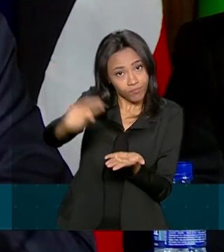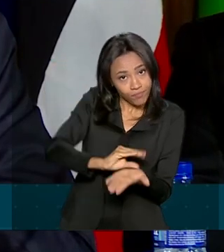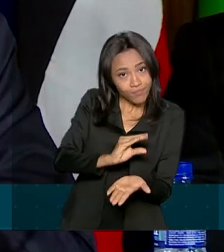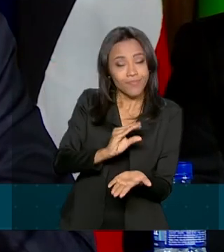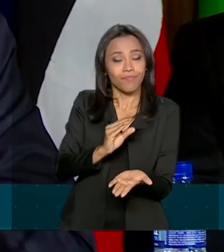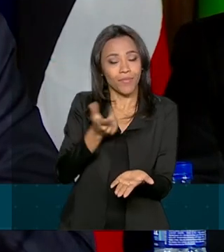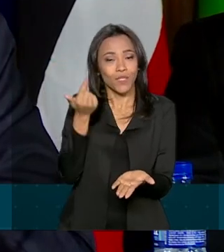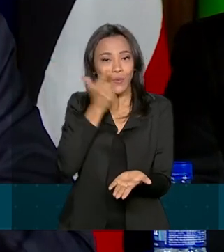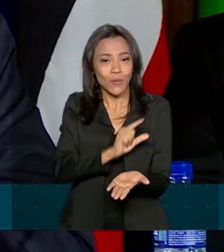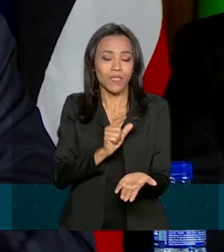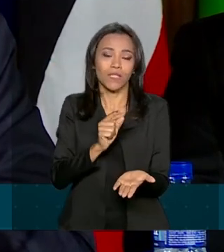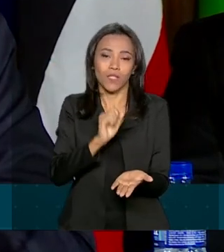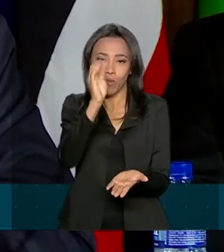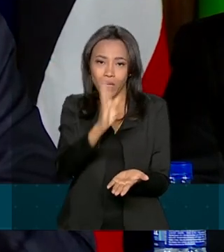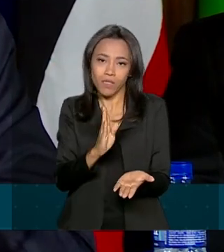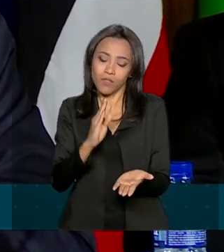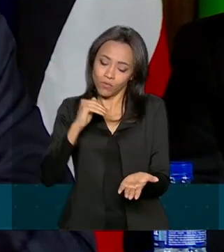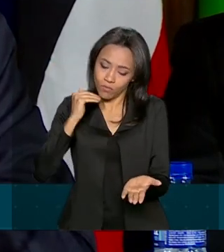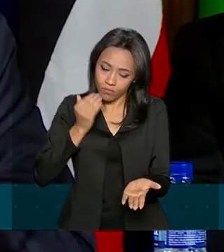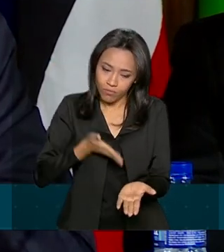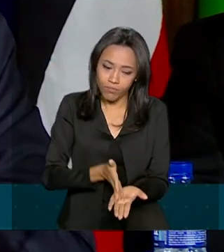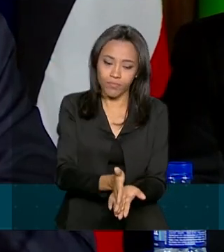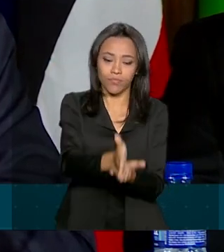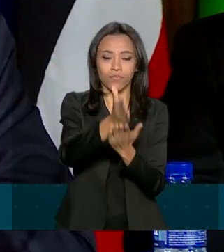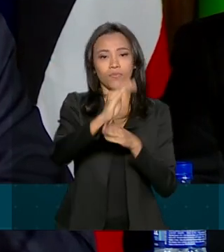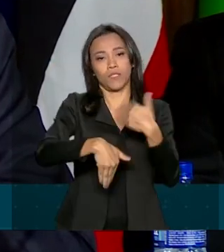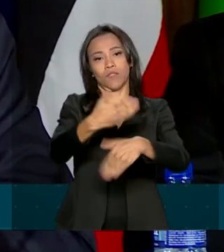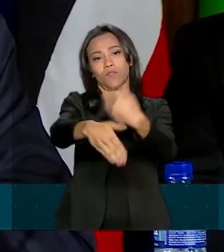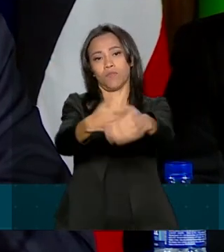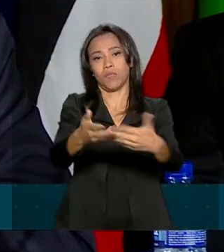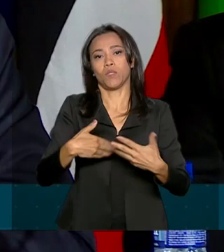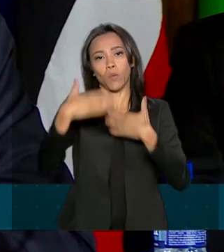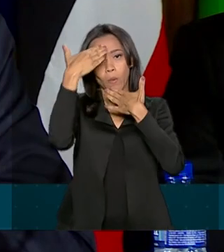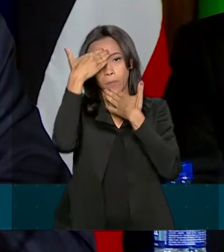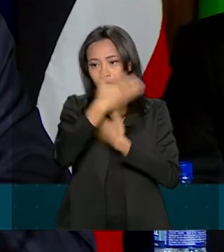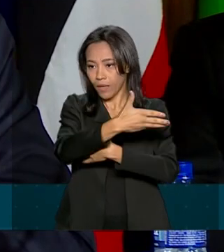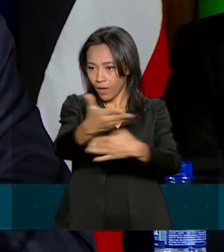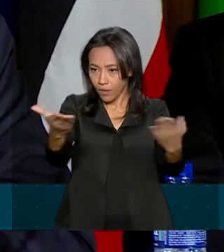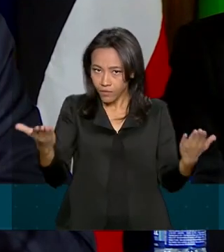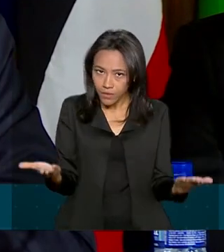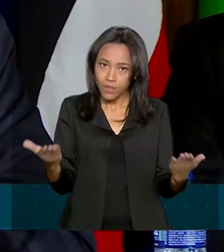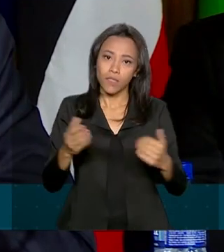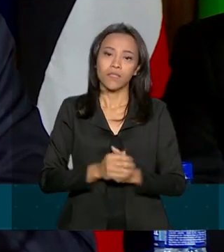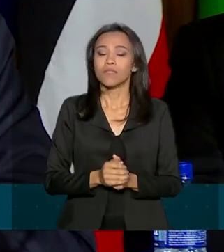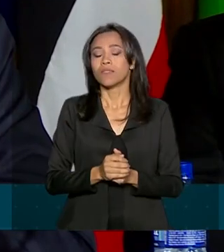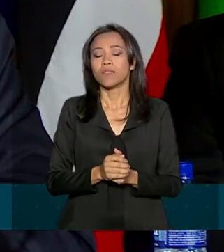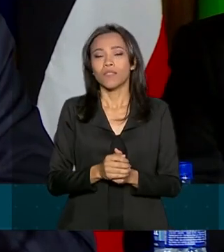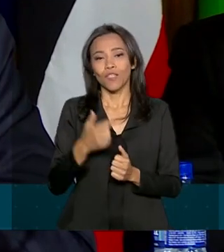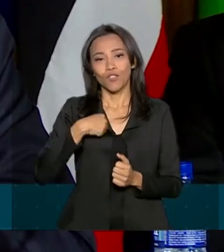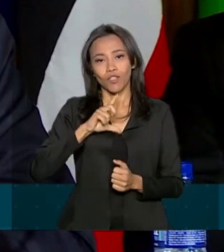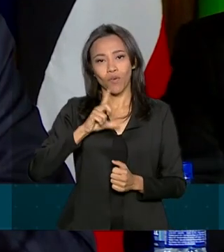no rumo do verdadeiro desenvolvimento. Meu muito obrigado a todos os senhores e,